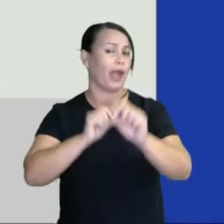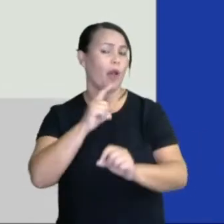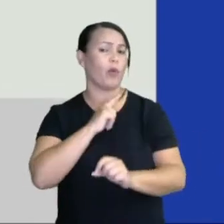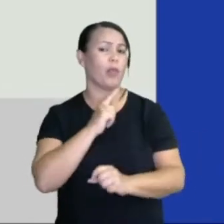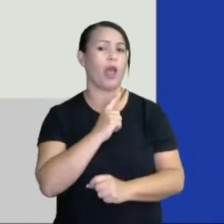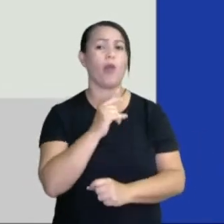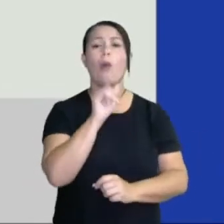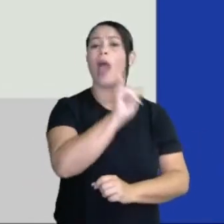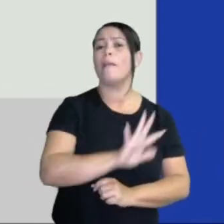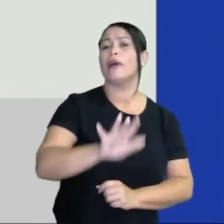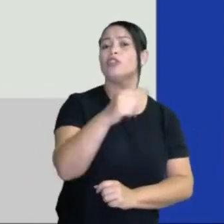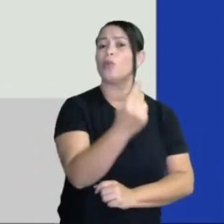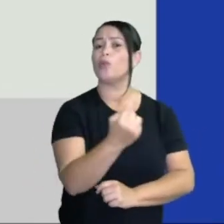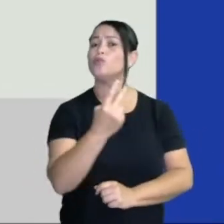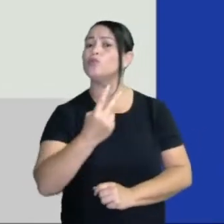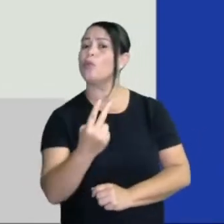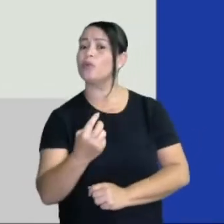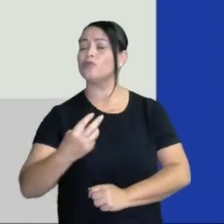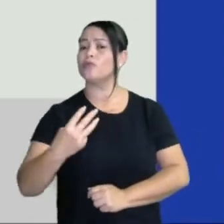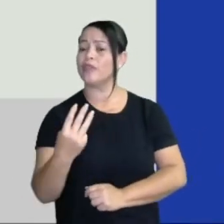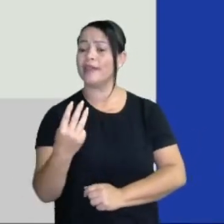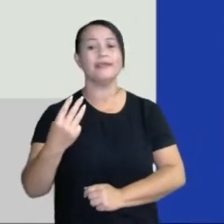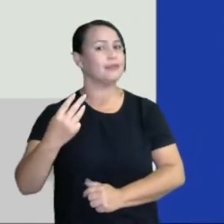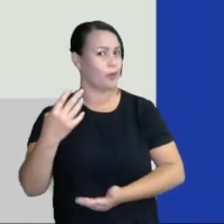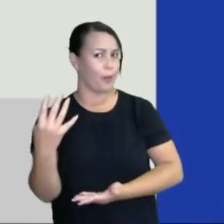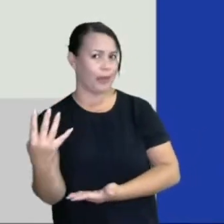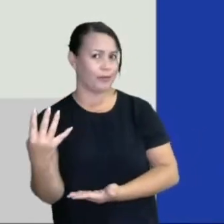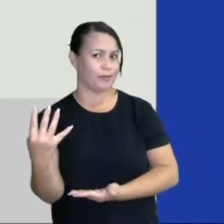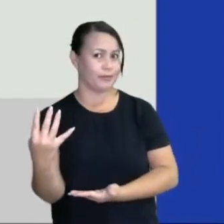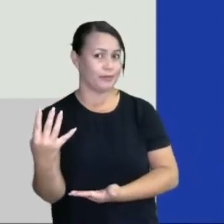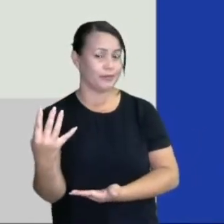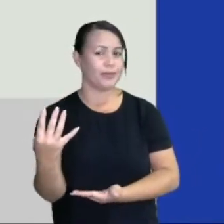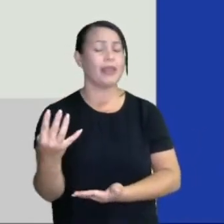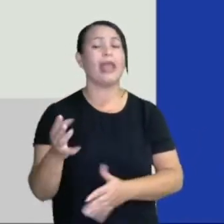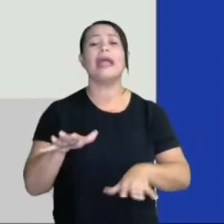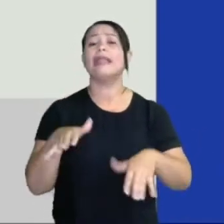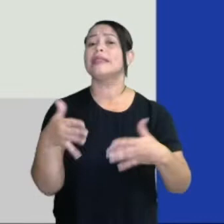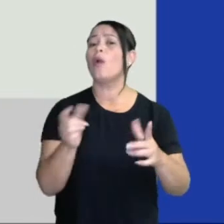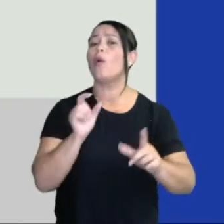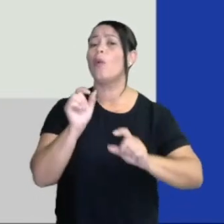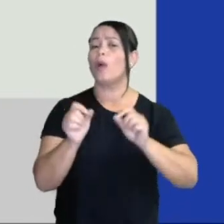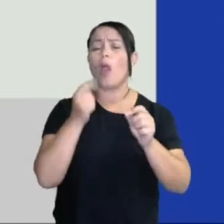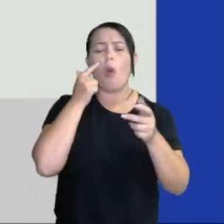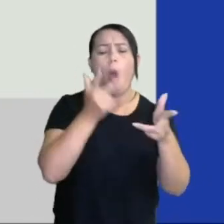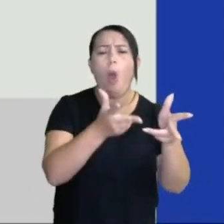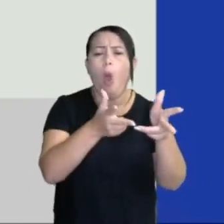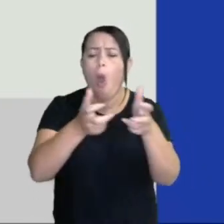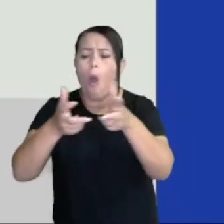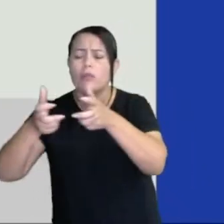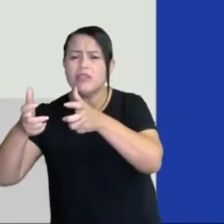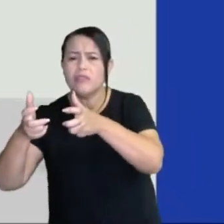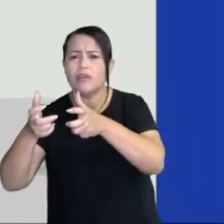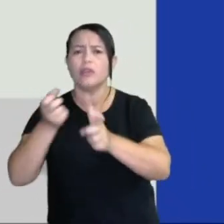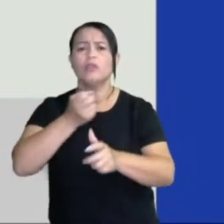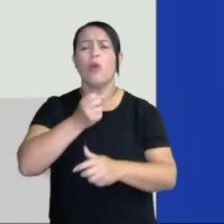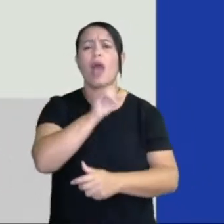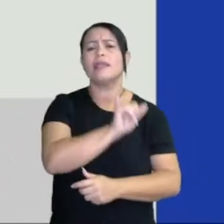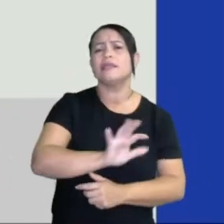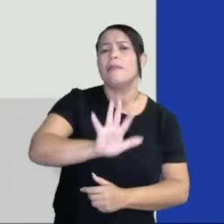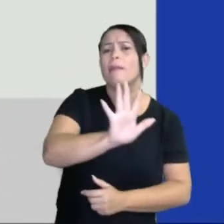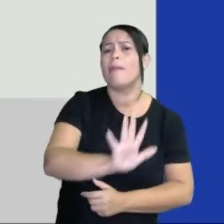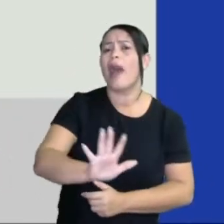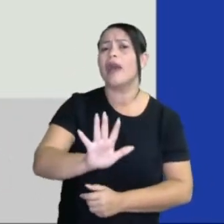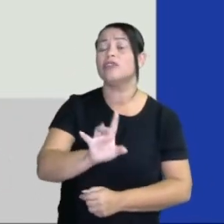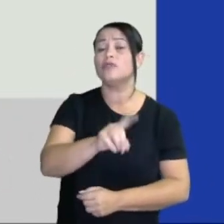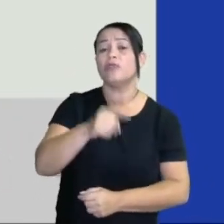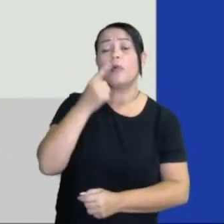tenho a figura 1, a figura 2, a figura 3 e a figura 4. Então, ao observar essa figura, você